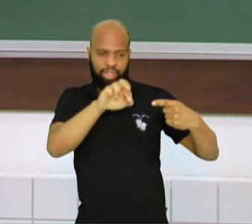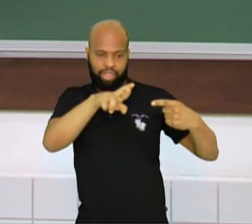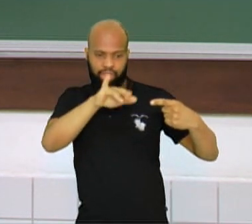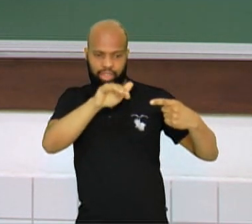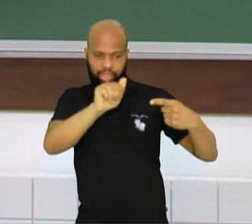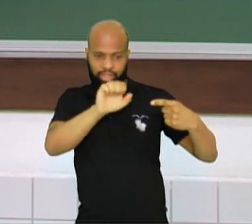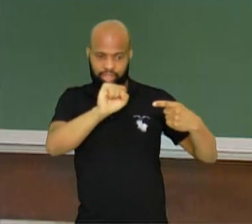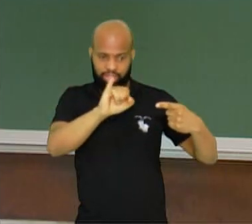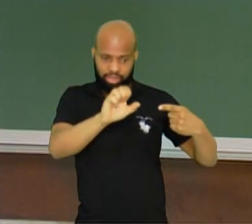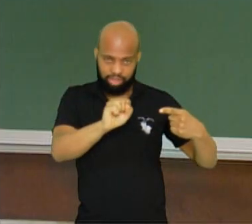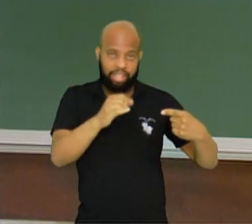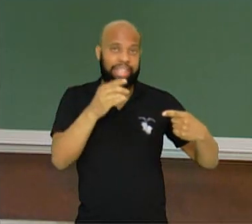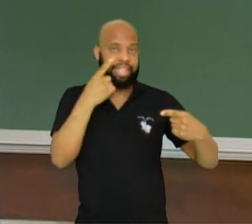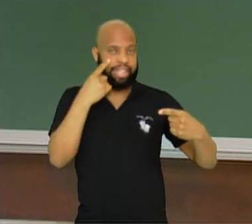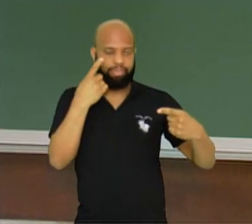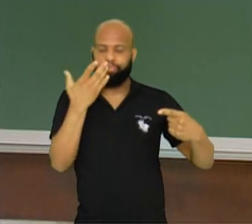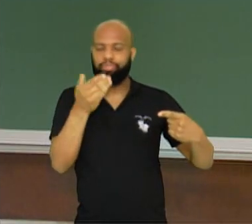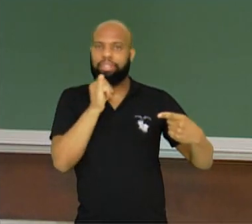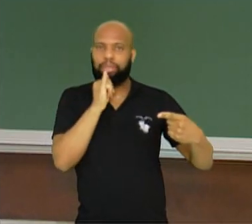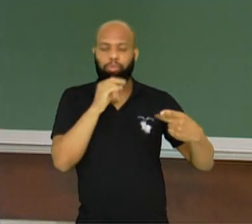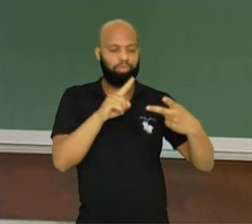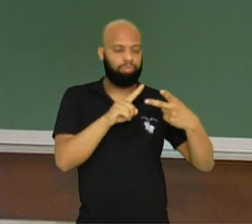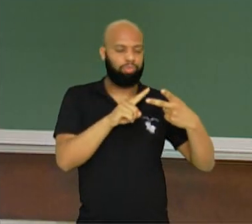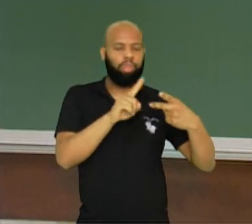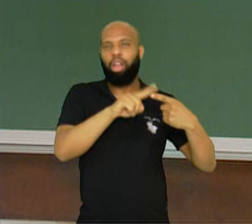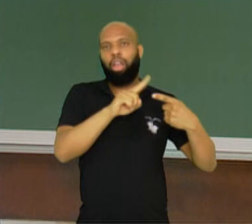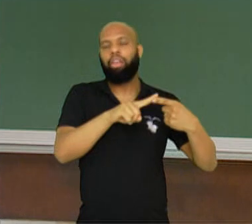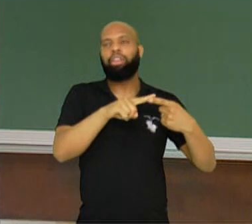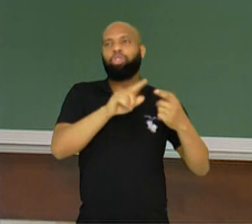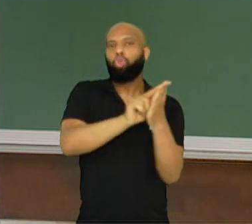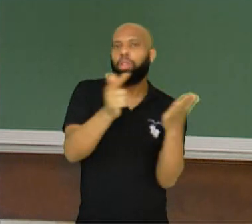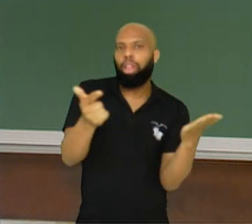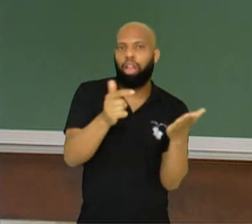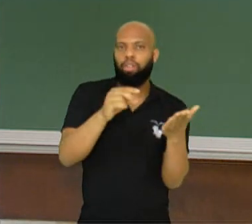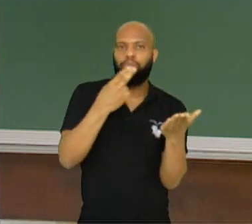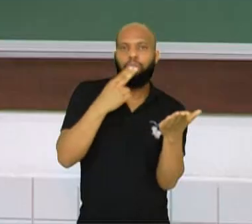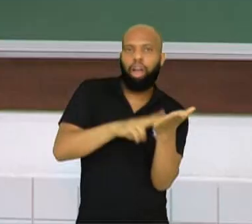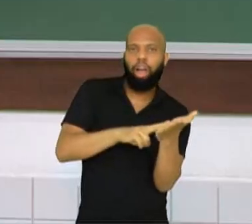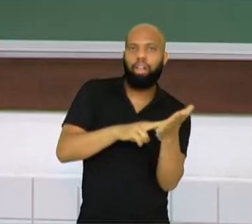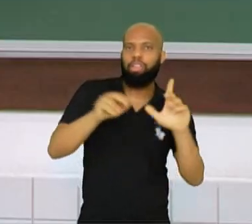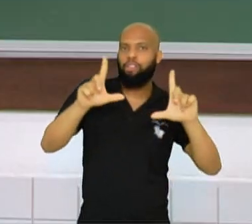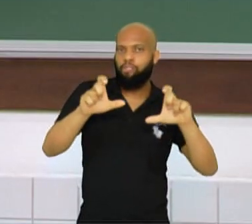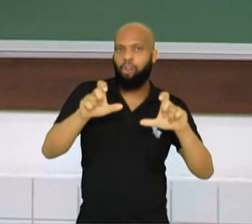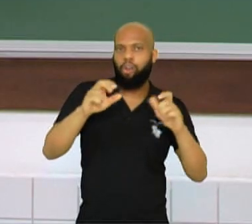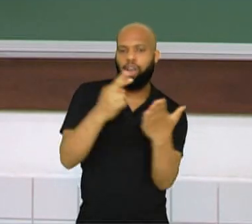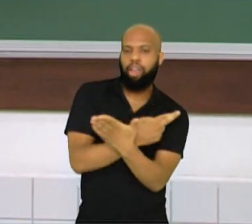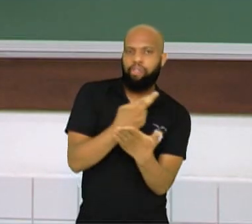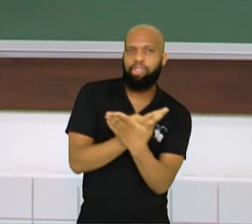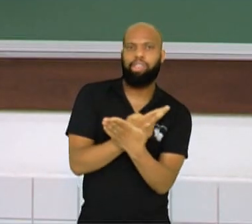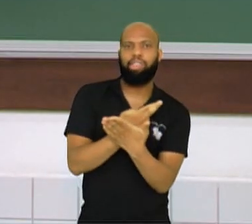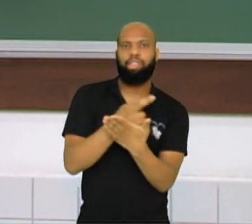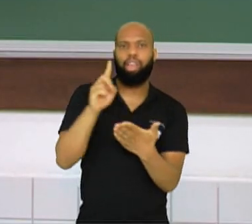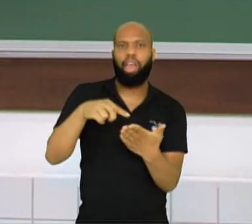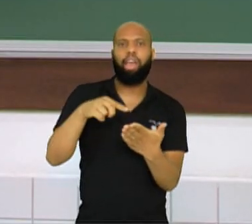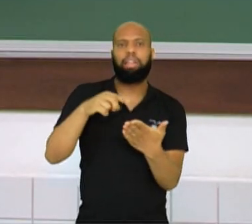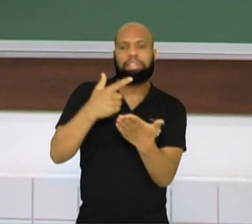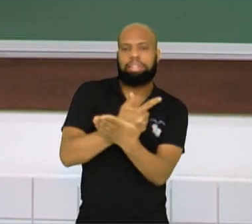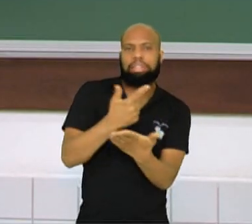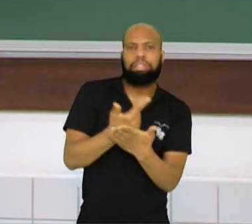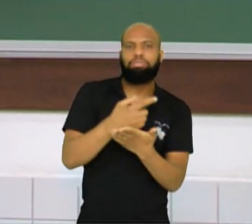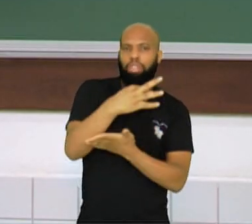ser jornais, cartas, fotografias, pinturas, revistas,